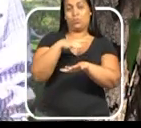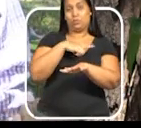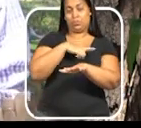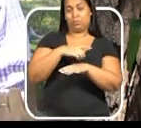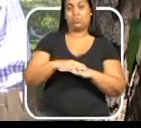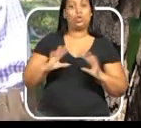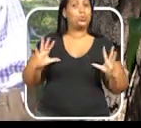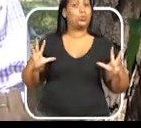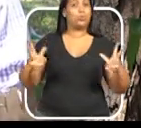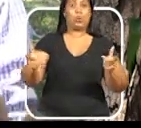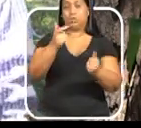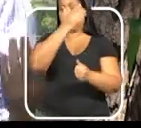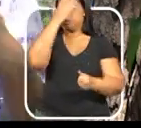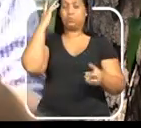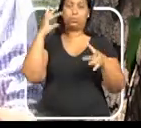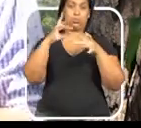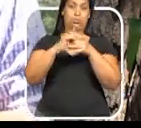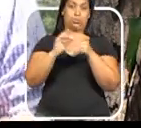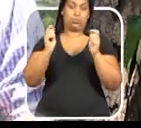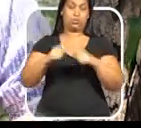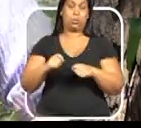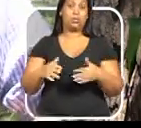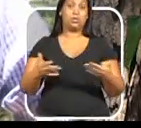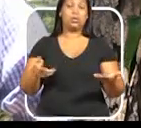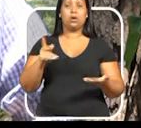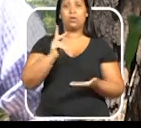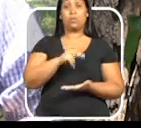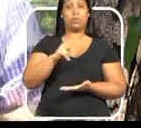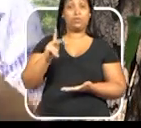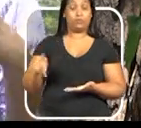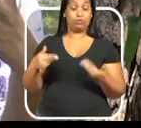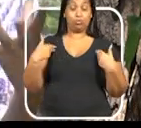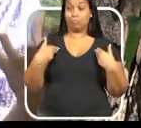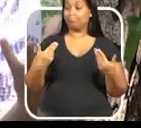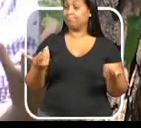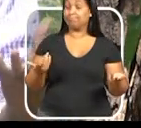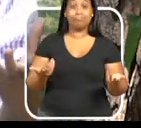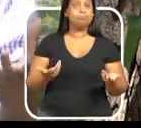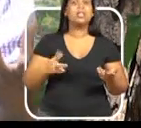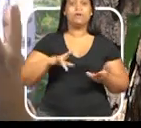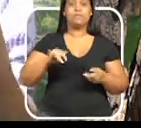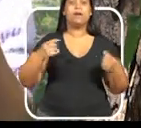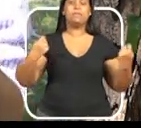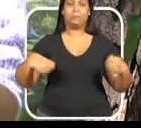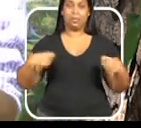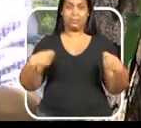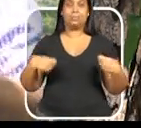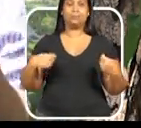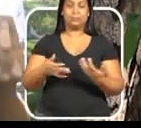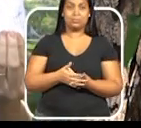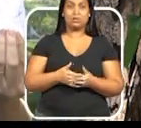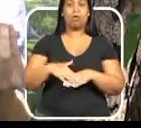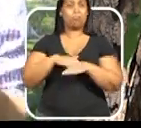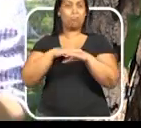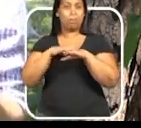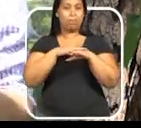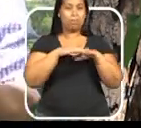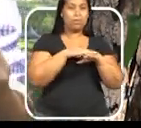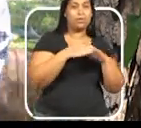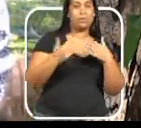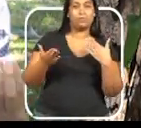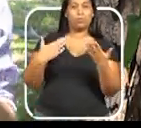abarca todo mundo, né? E o professor, nesse cenário, vai precisar, né, se articular no processo